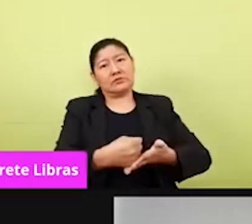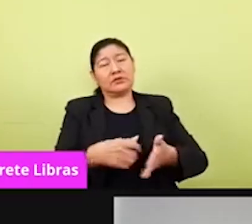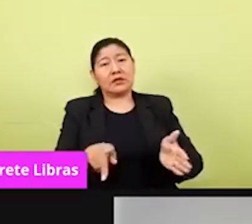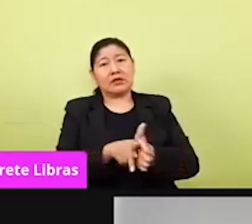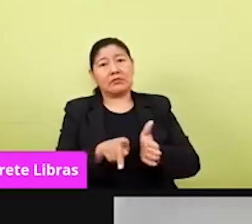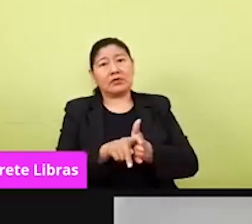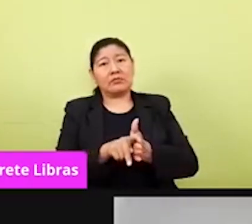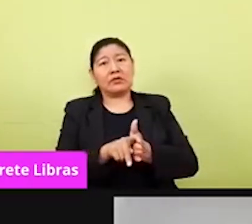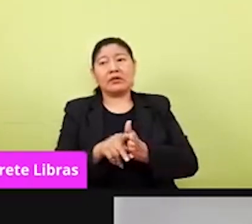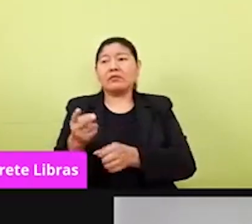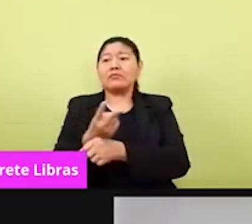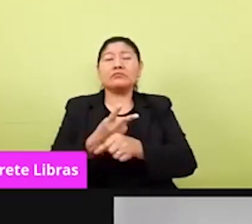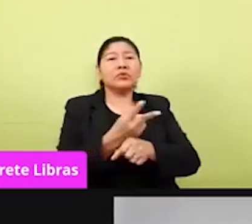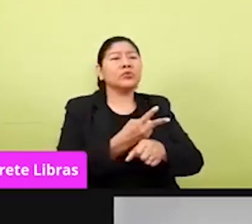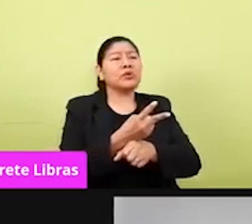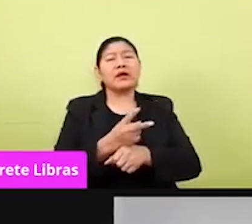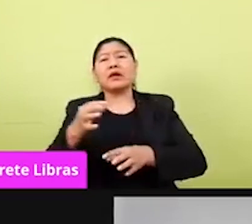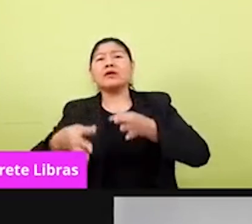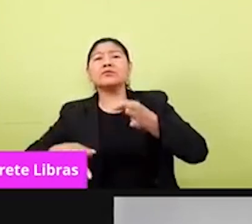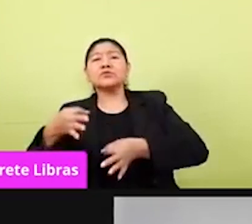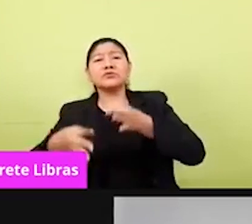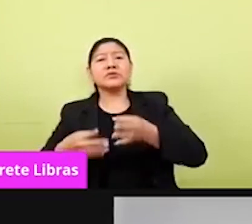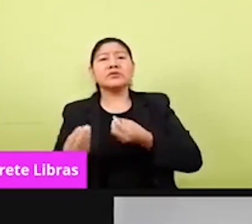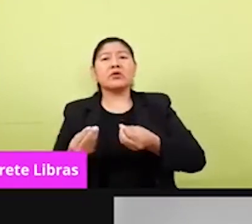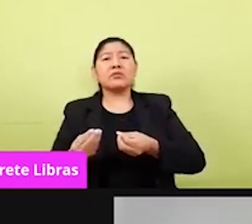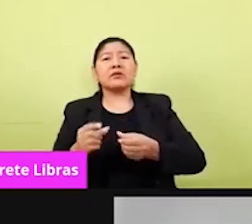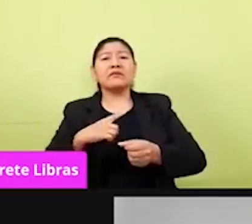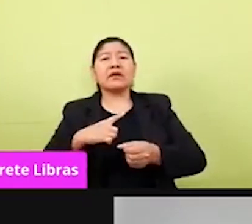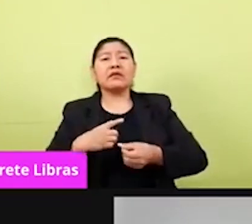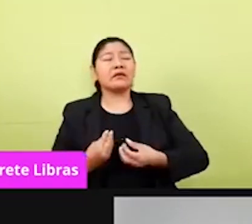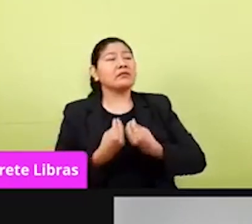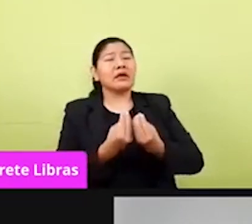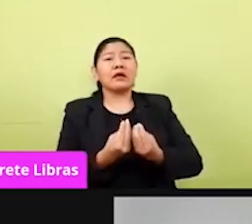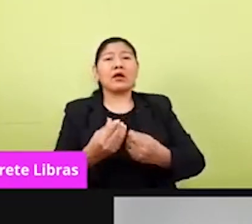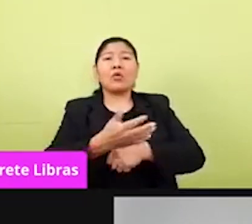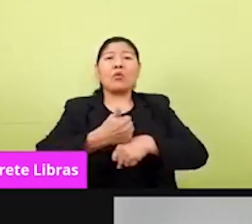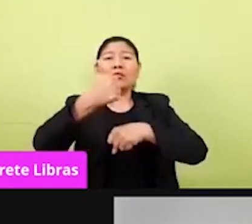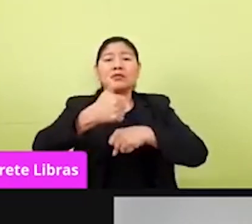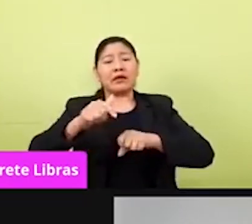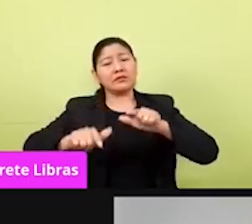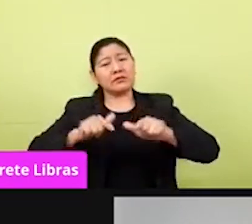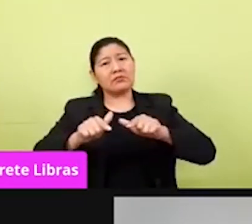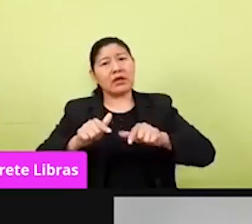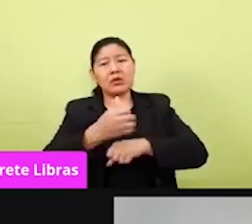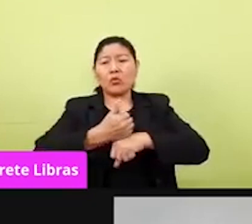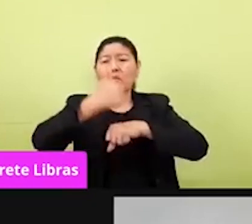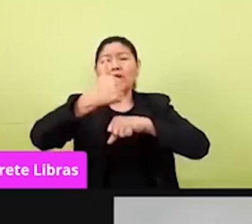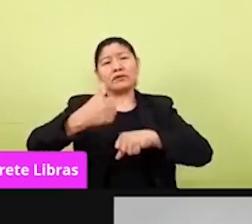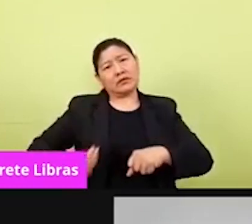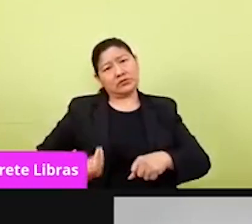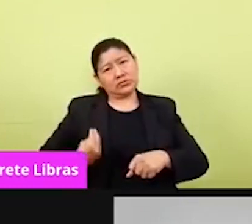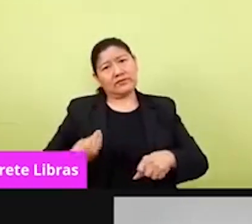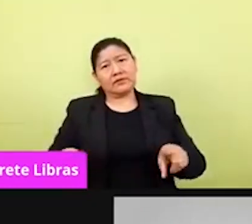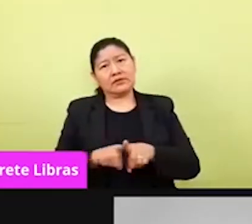que fazem esse encaminhamento, qualificação profissional, encaminhamento para o mercado de trabalho, e o próprio apoio